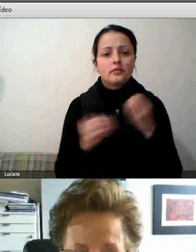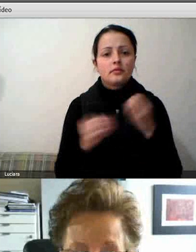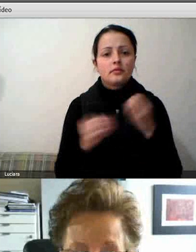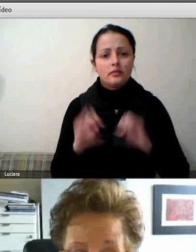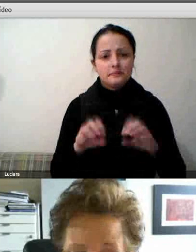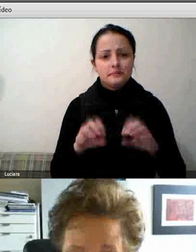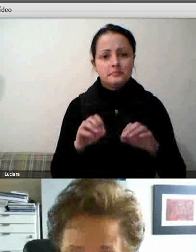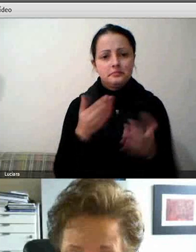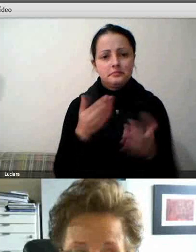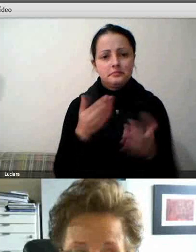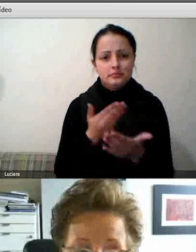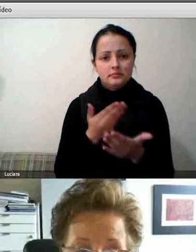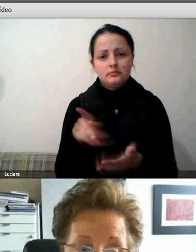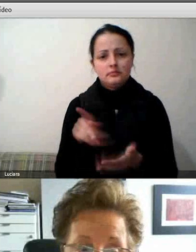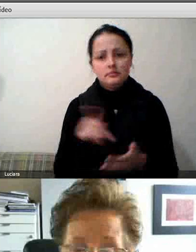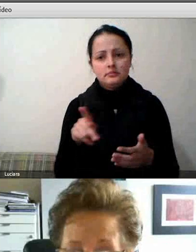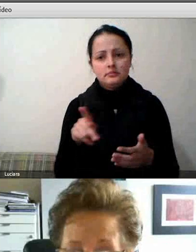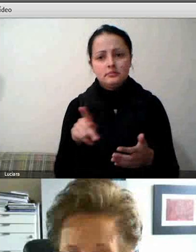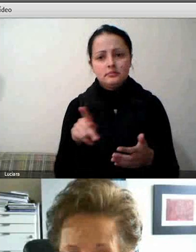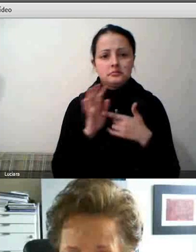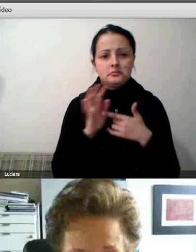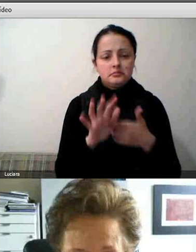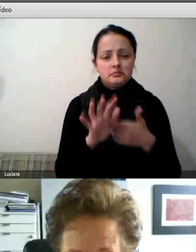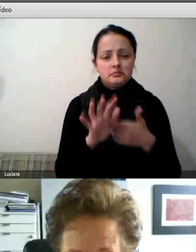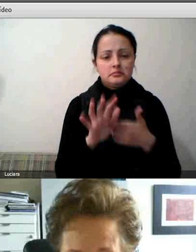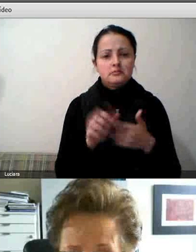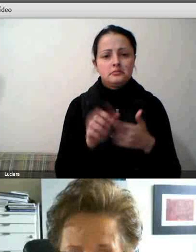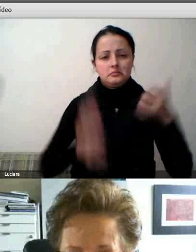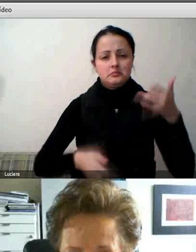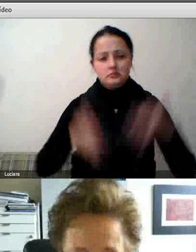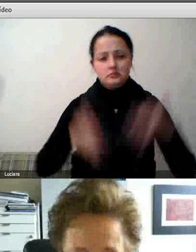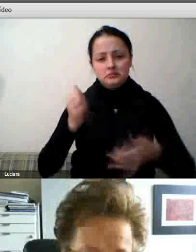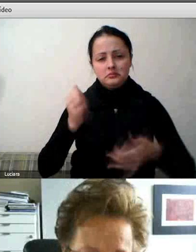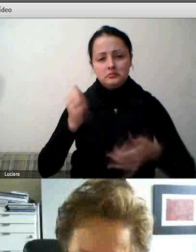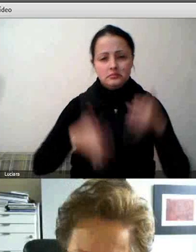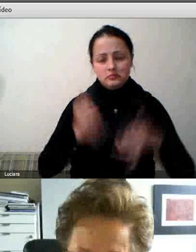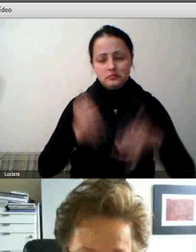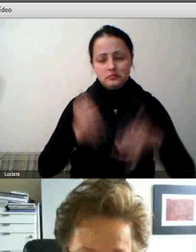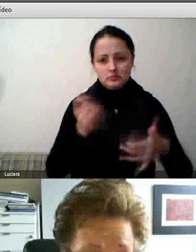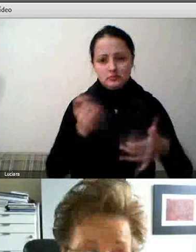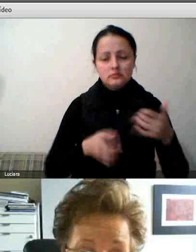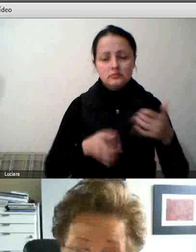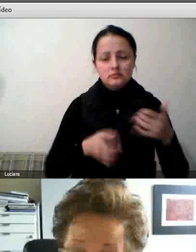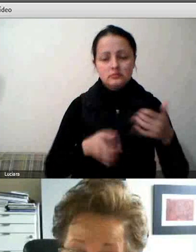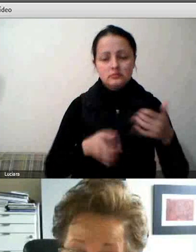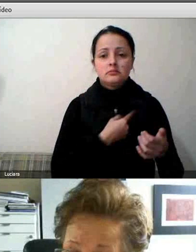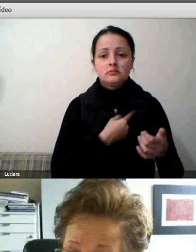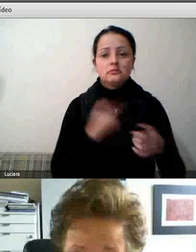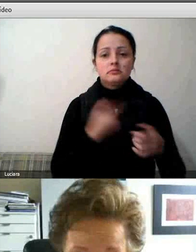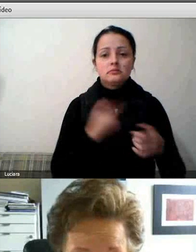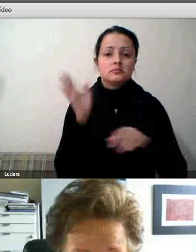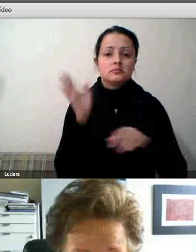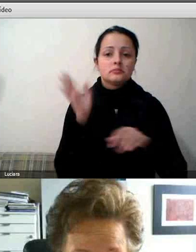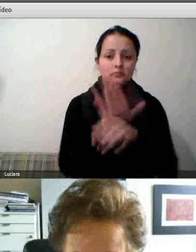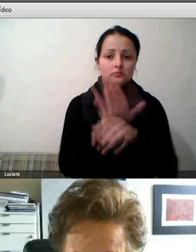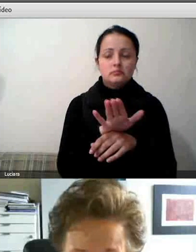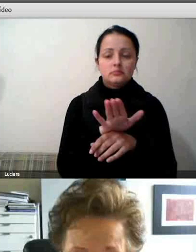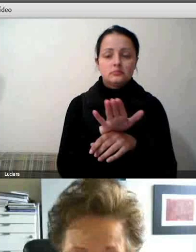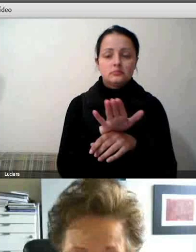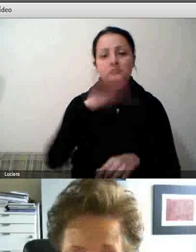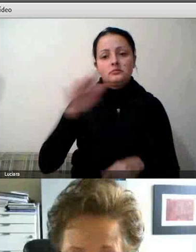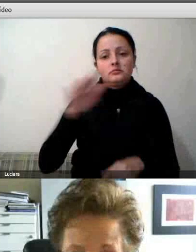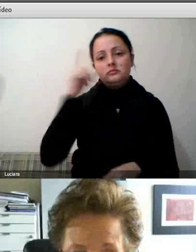essa apresentação e depois a gente pode discutir, fazer um fórum, nos trabalhos de formação dos nossos